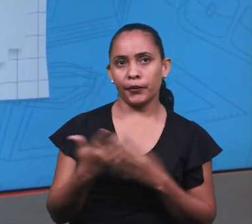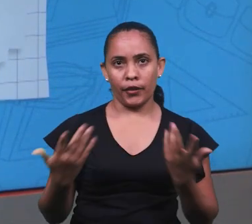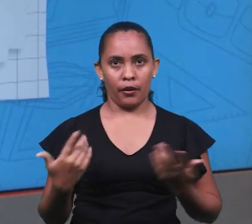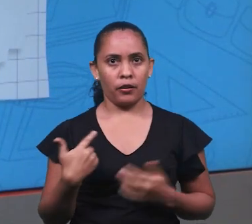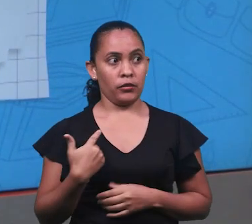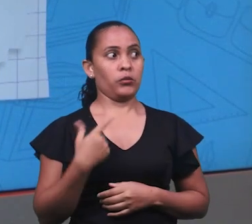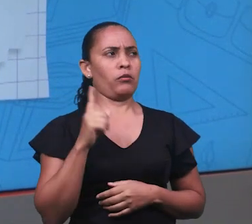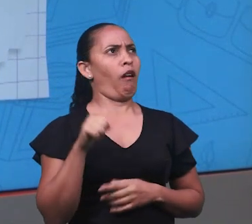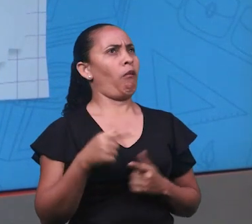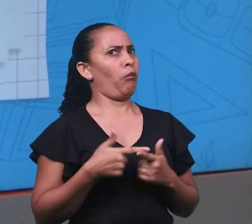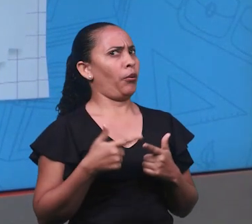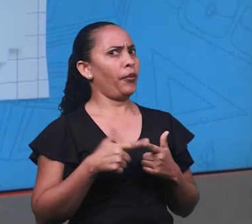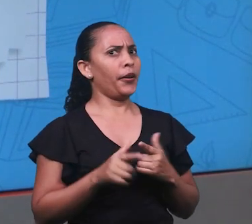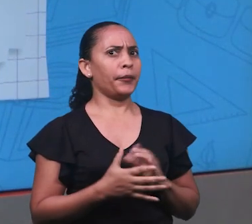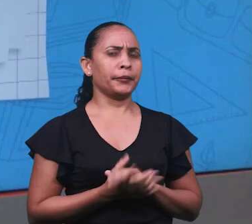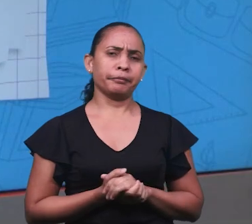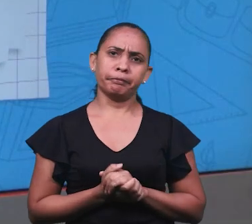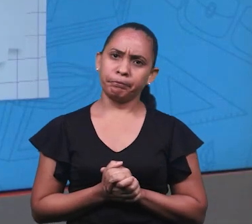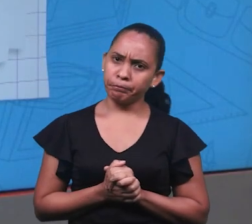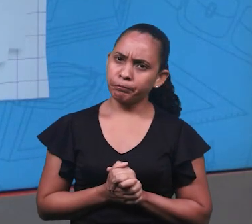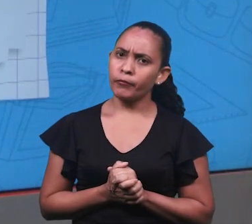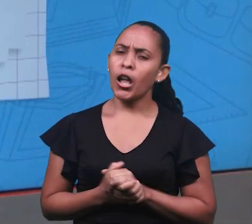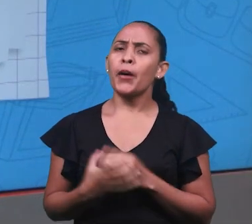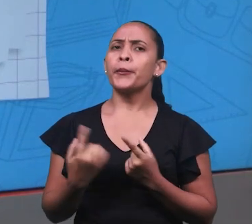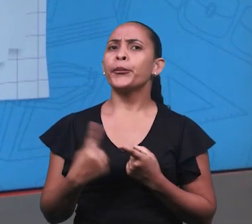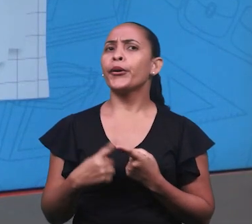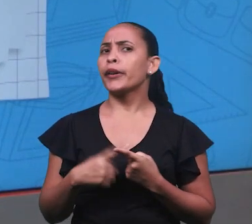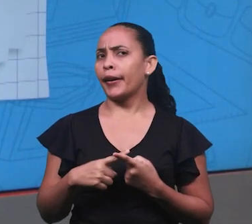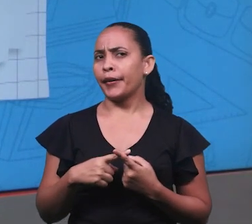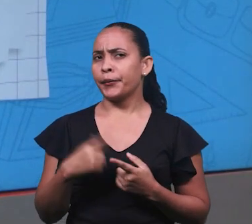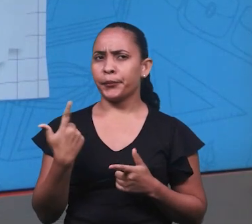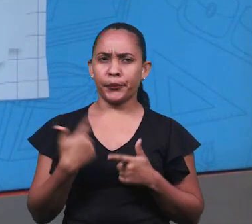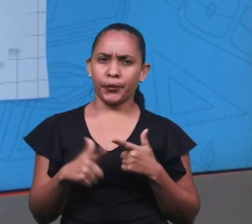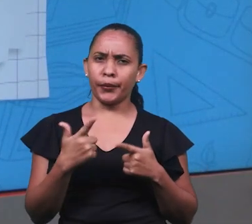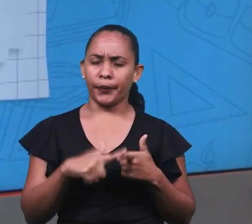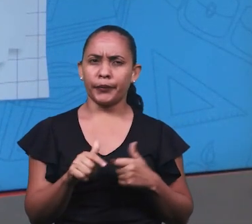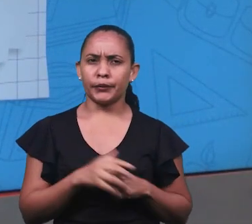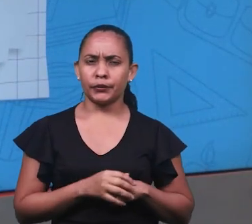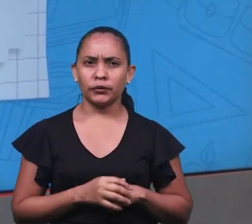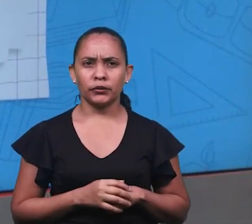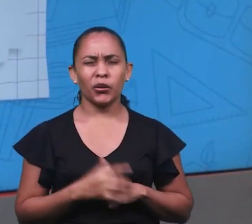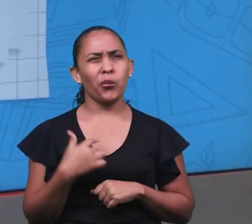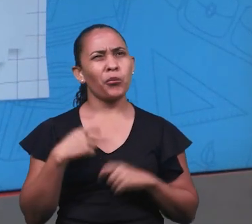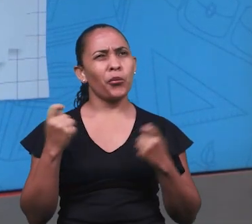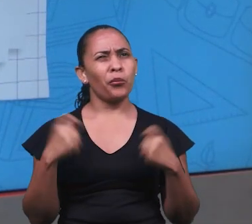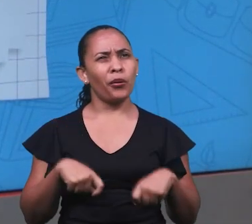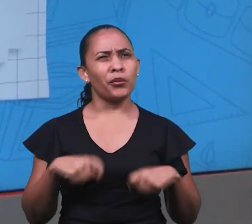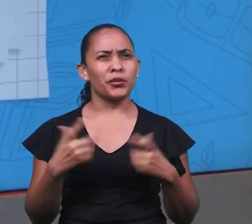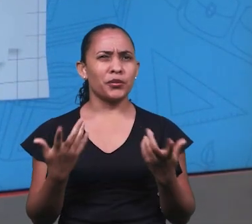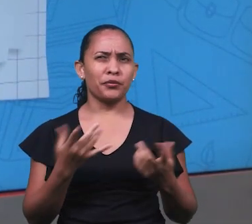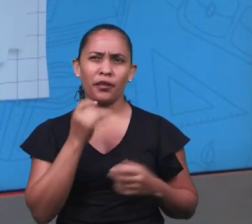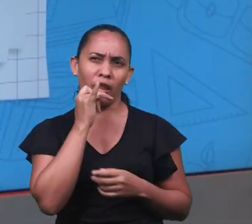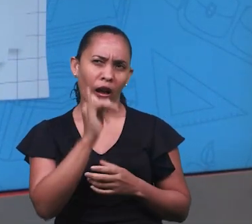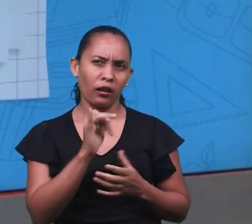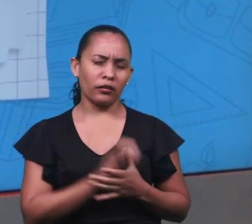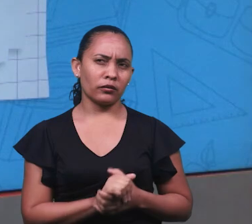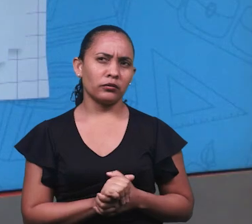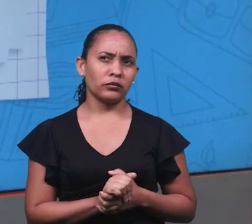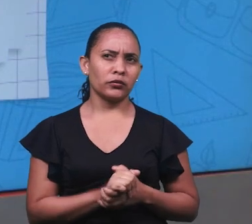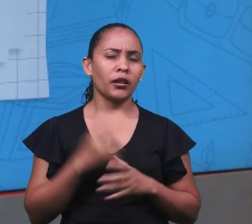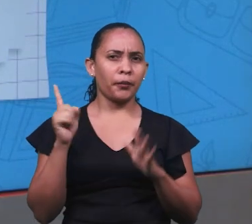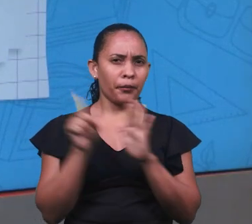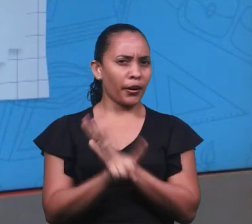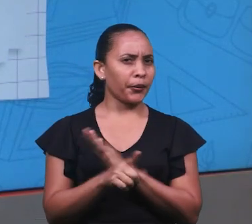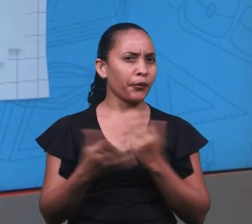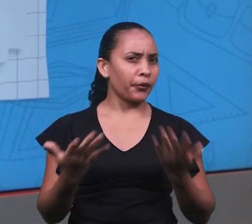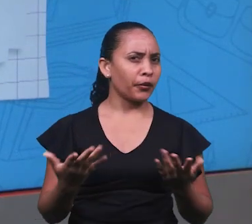isso é um problema, né? Por que isso é um problema? O que eu posso defender sobre isso? Olha a pergunta, o que